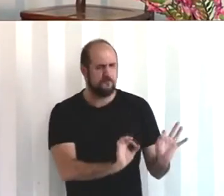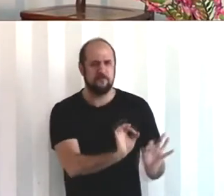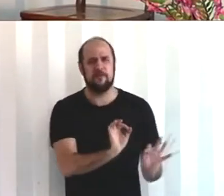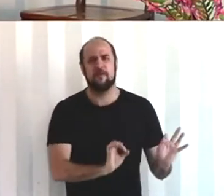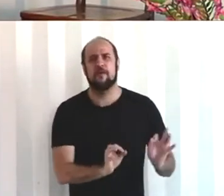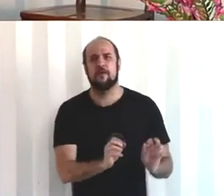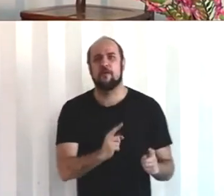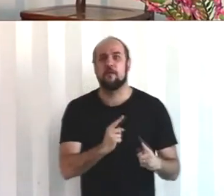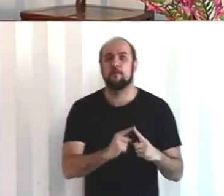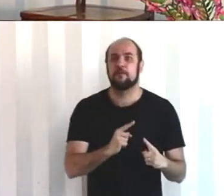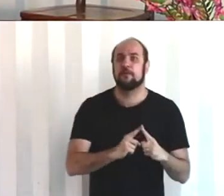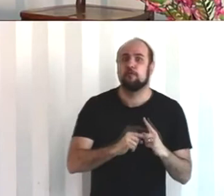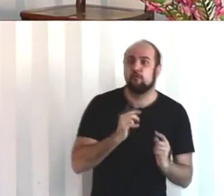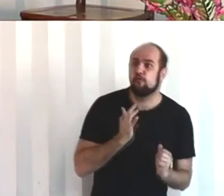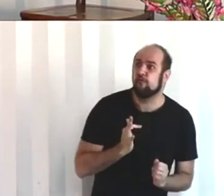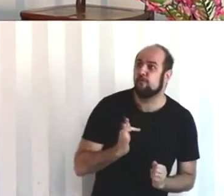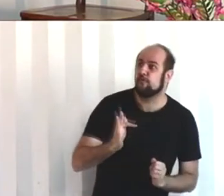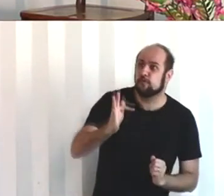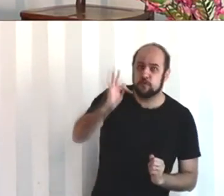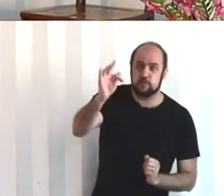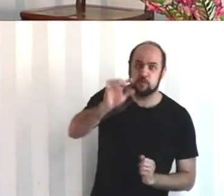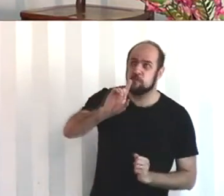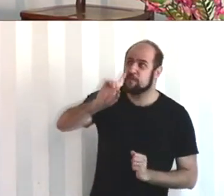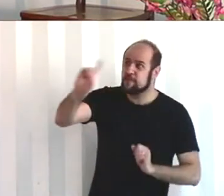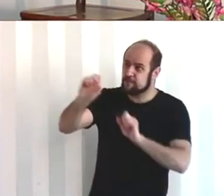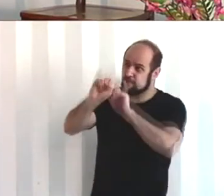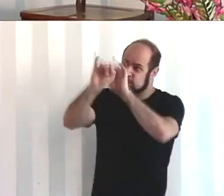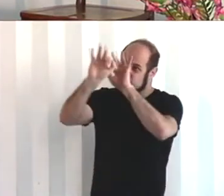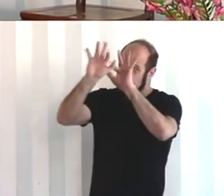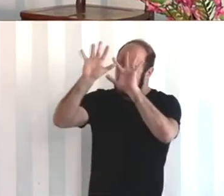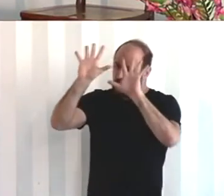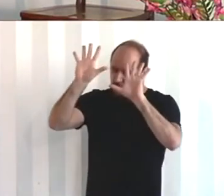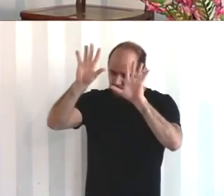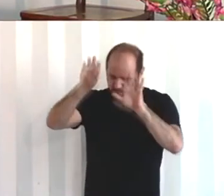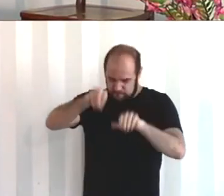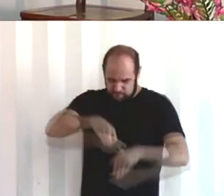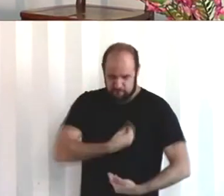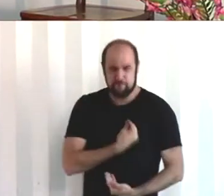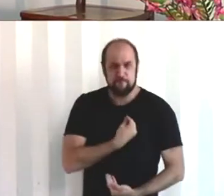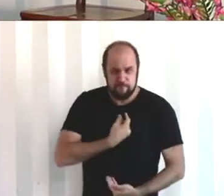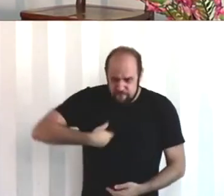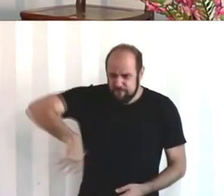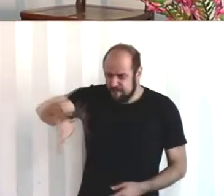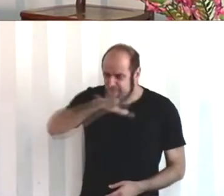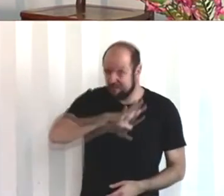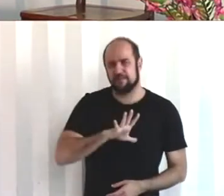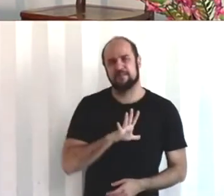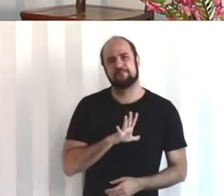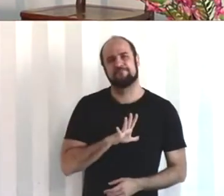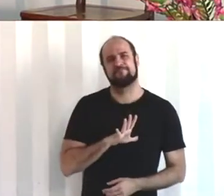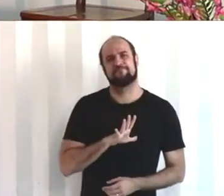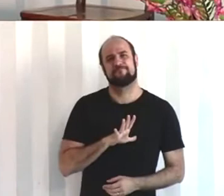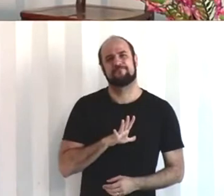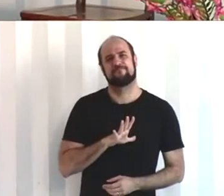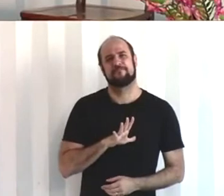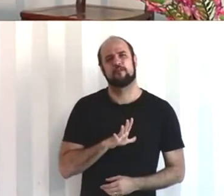em nossas vidas, porque atingiremos a estatura de varão perfeito, a estatura de